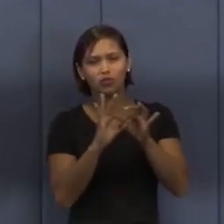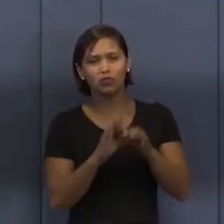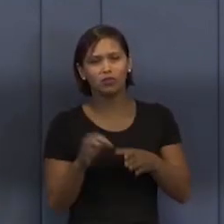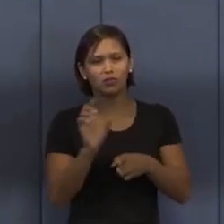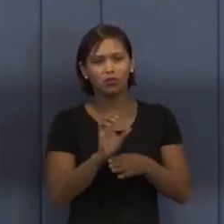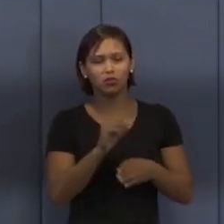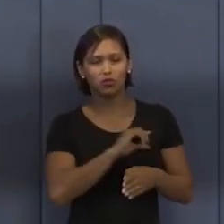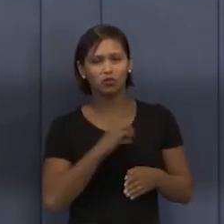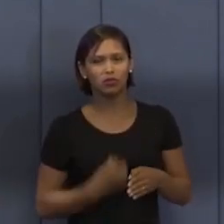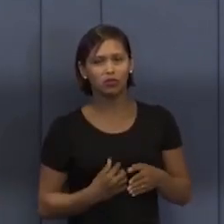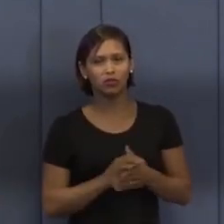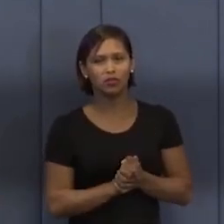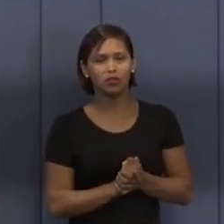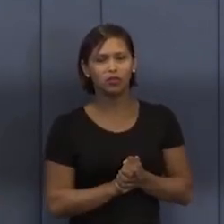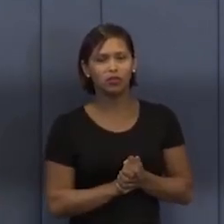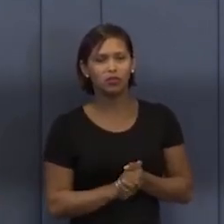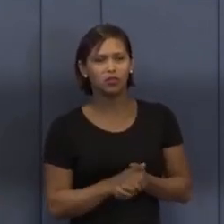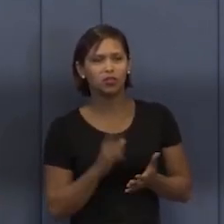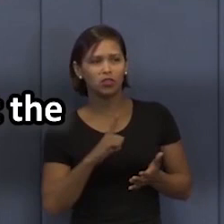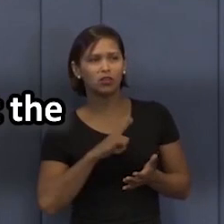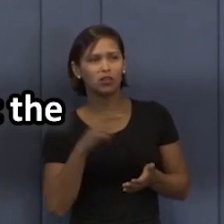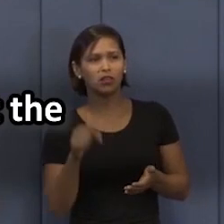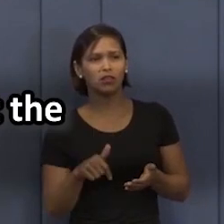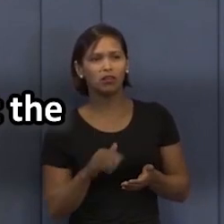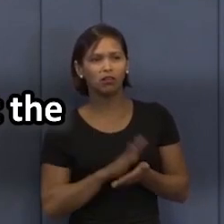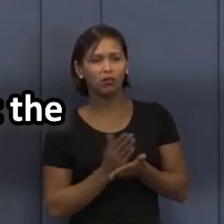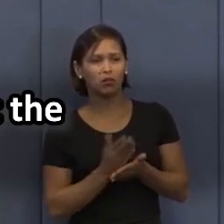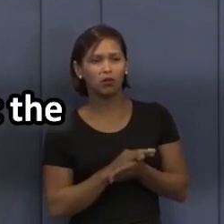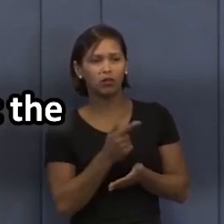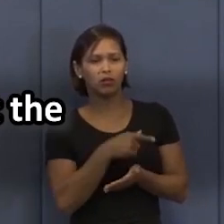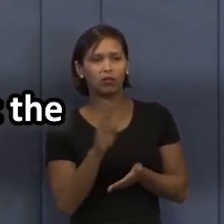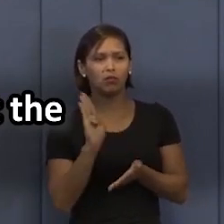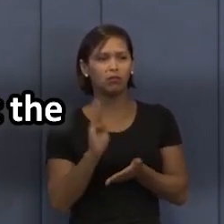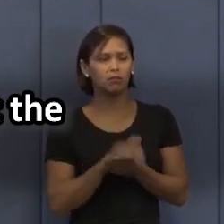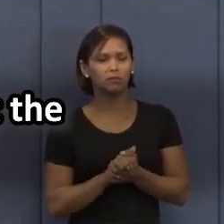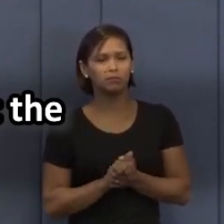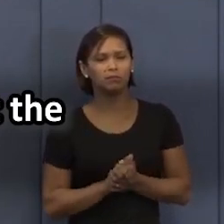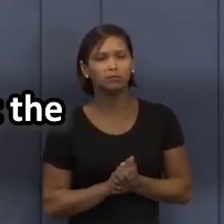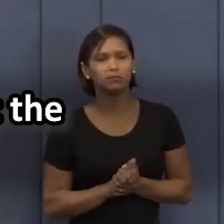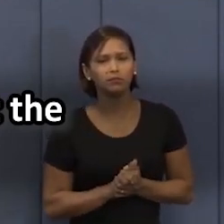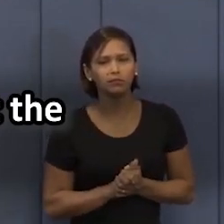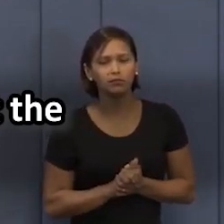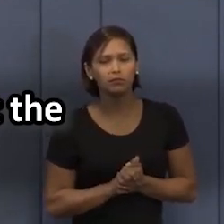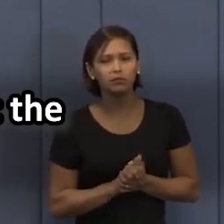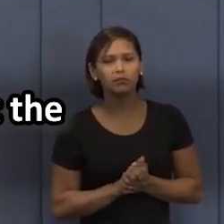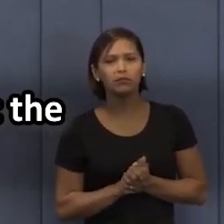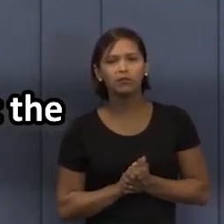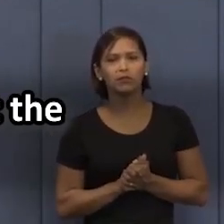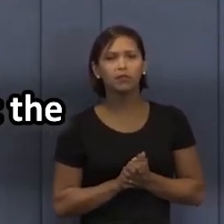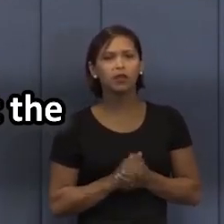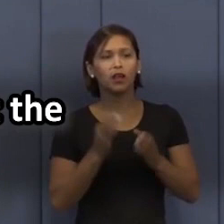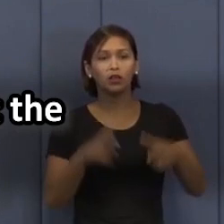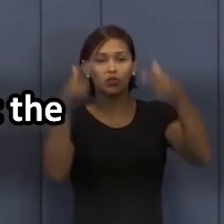constitucional soviético. É uma obra difícil de achar. Eu acho que deve ter aqui no Instituto Rio Branco, na biblioteca, a obra do Denisov.